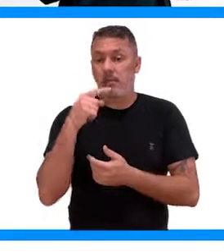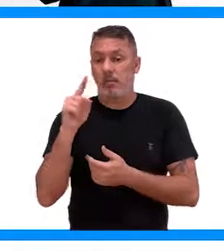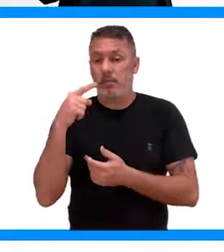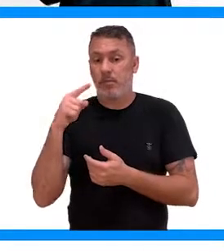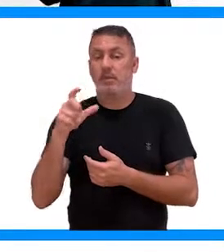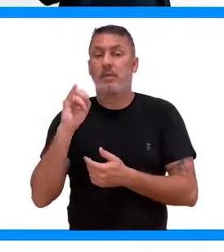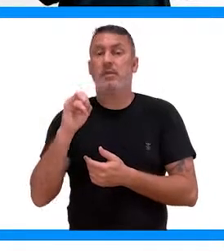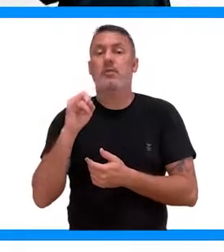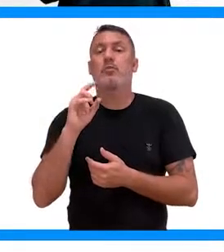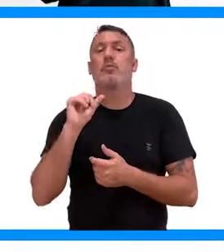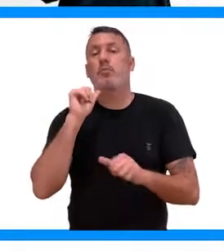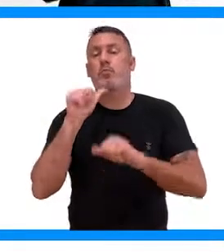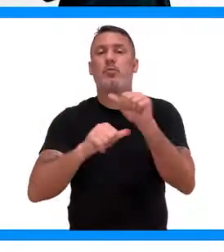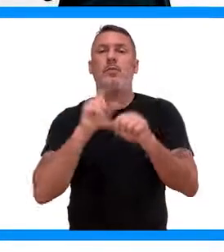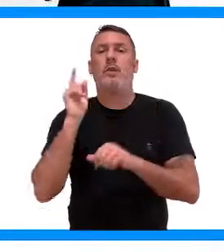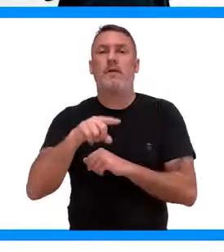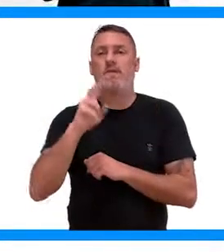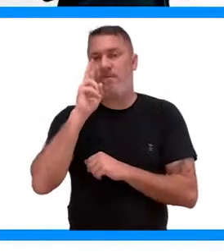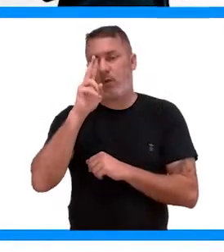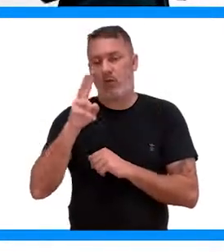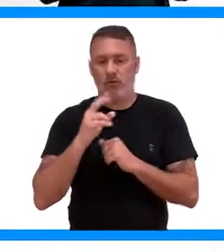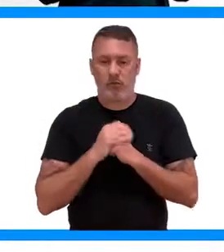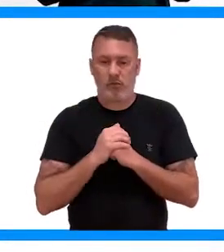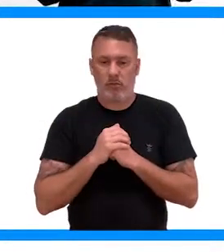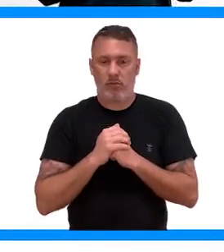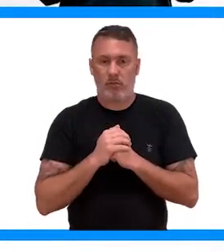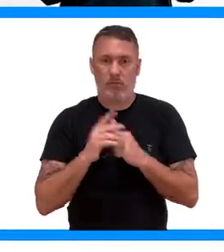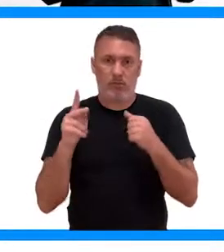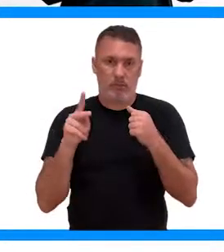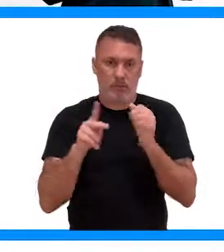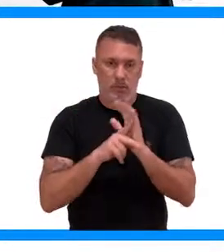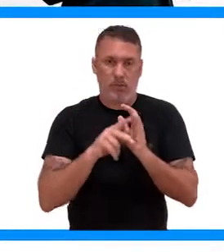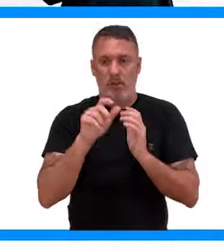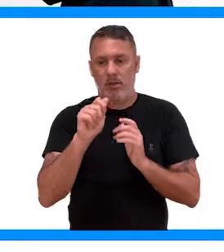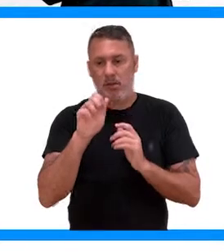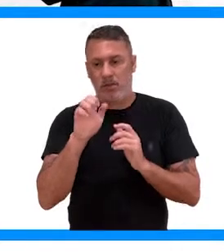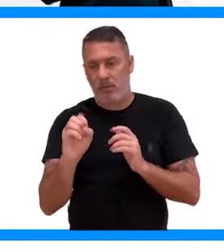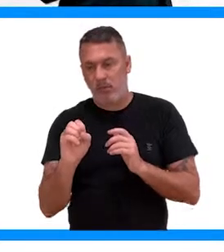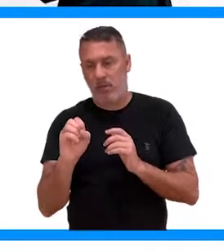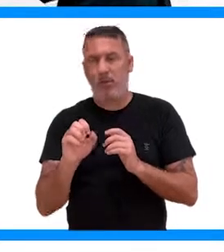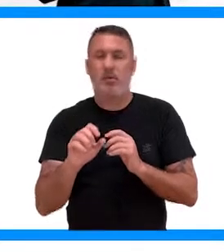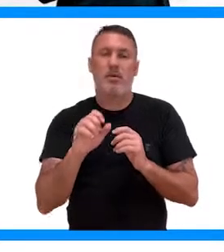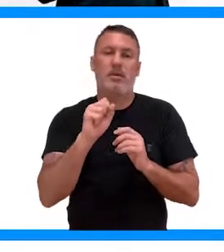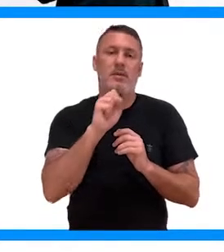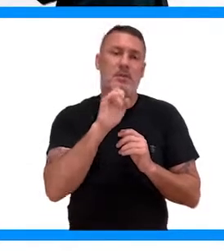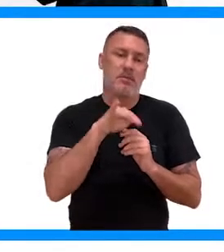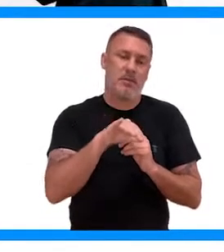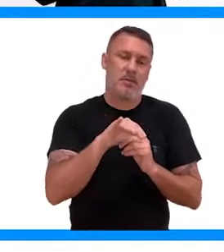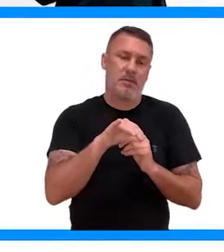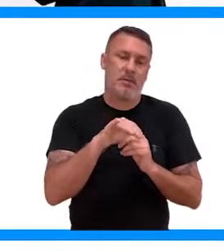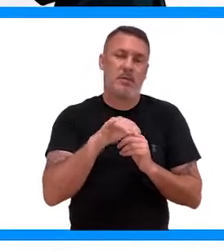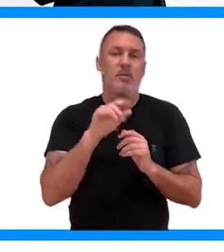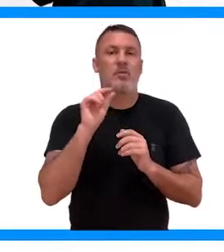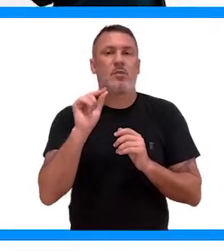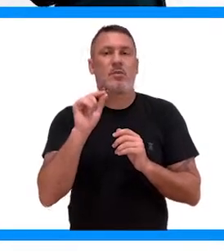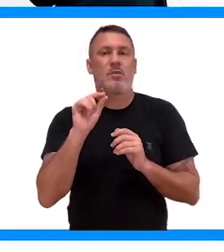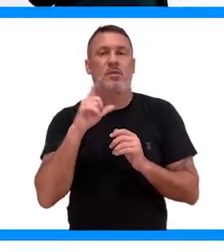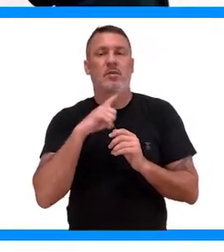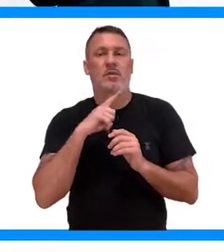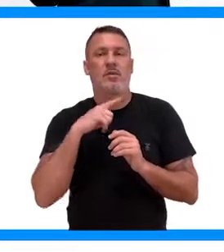que ele se vuelva fuerte. Então, quando há um hiato de vogal a, e, o e uma